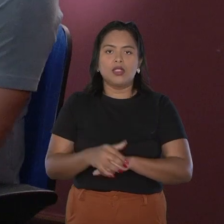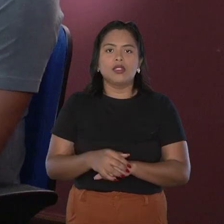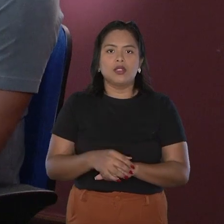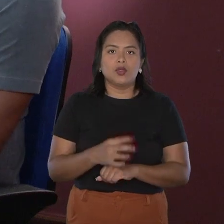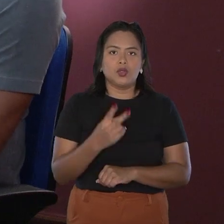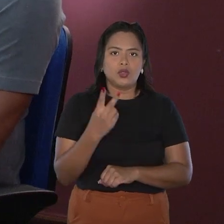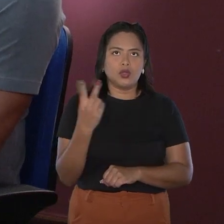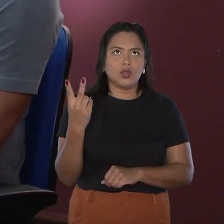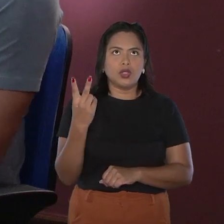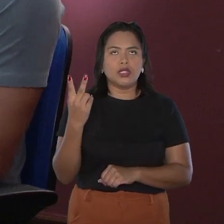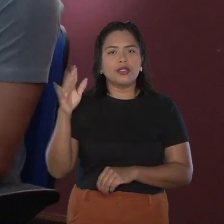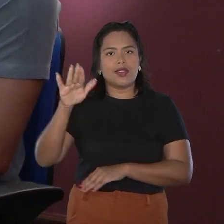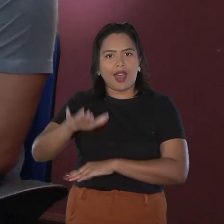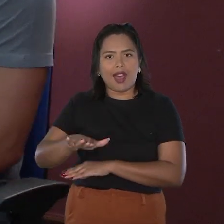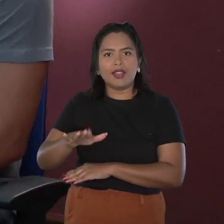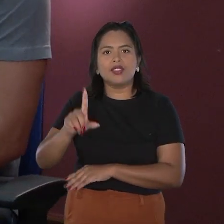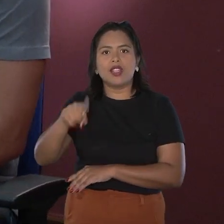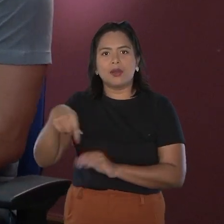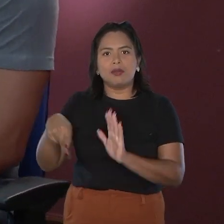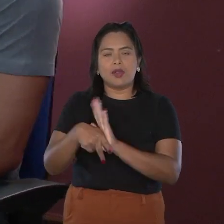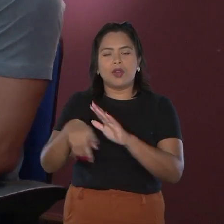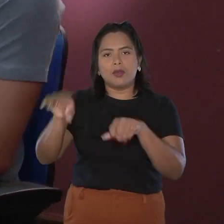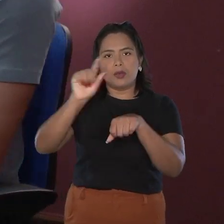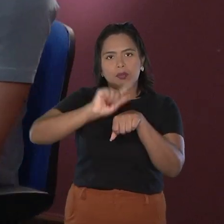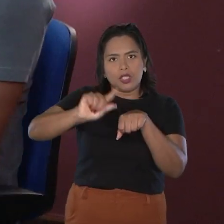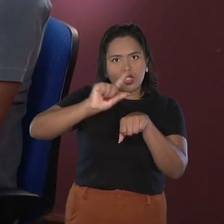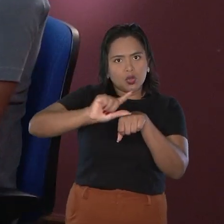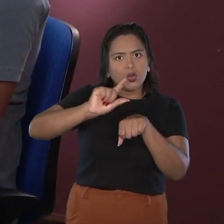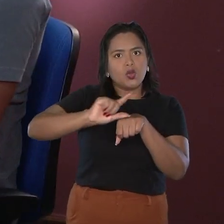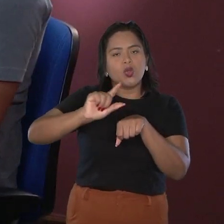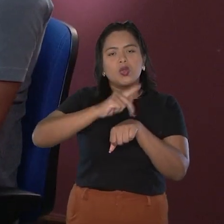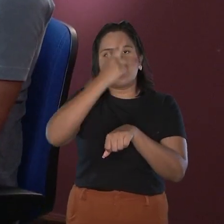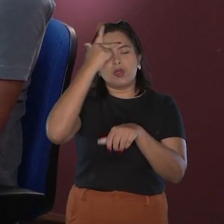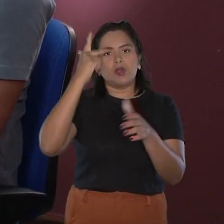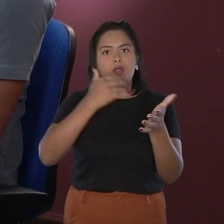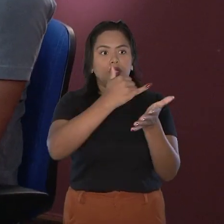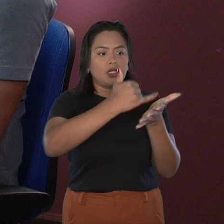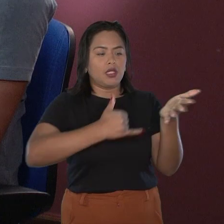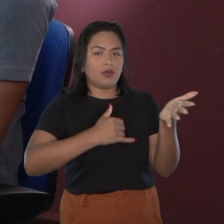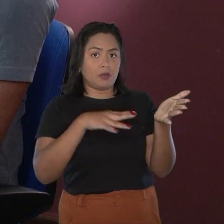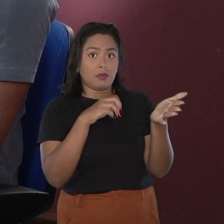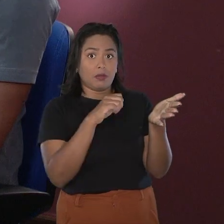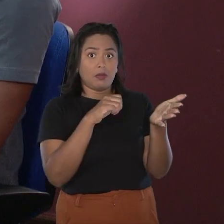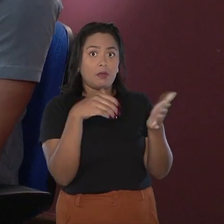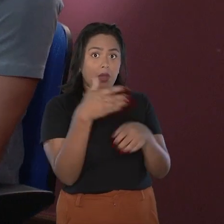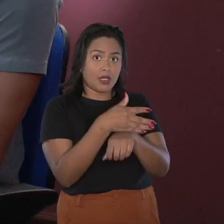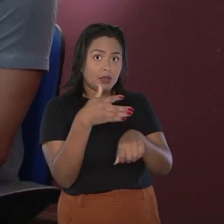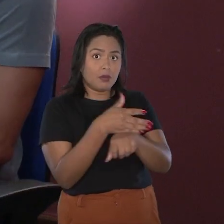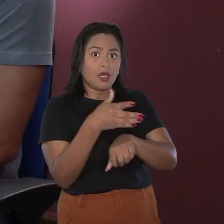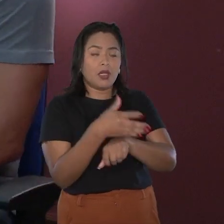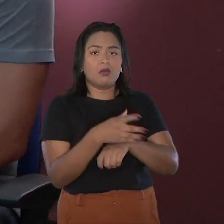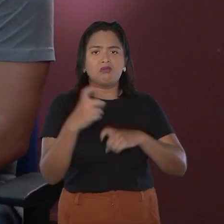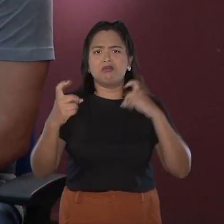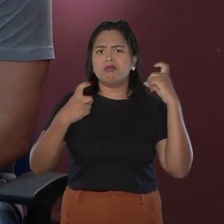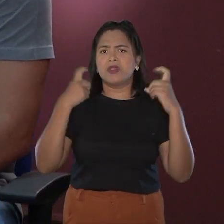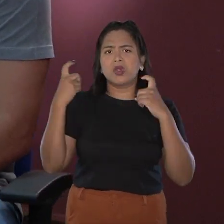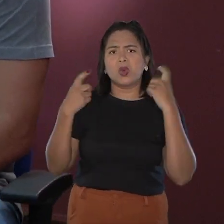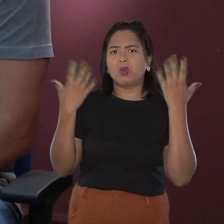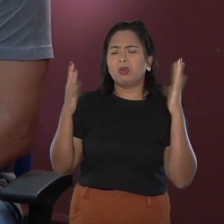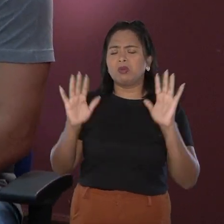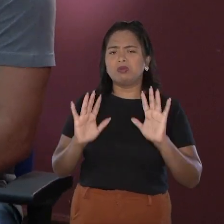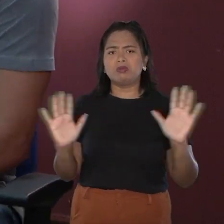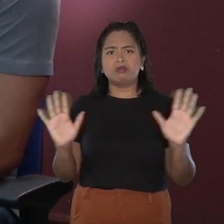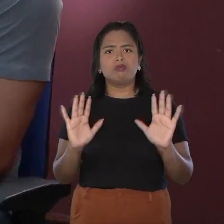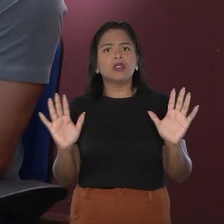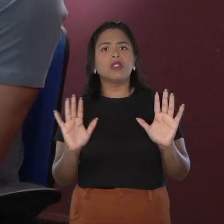vão ver vários minicursos simultaneamente a pessoa vai se inscrever para participar Não se preocupa em por ser simultâneo porque